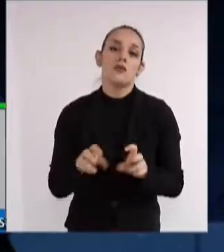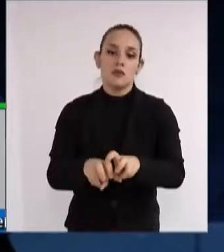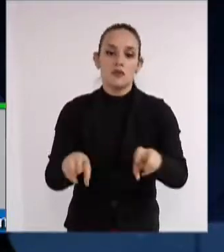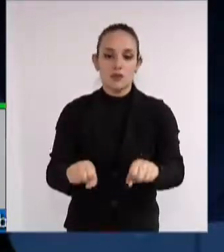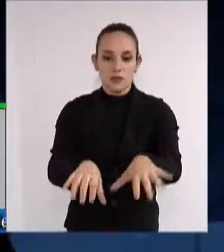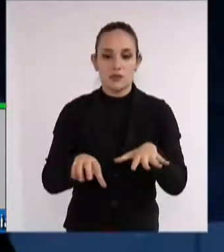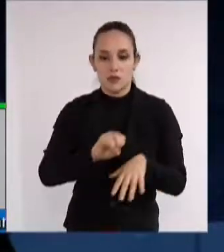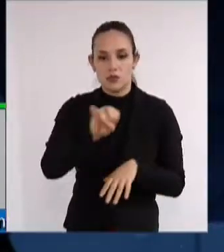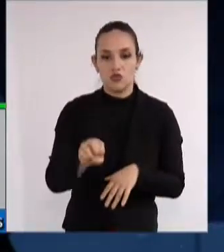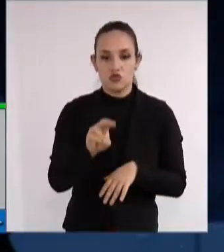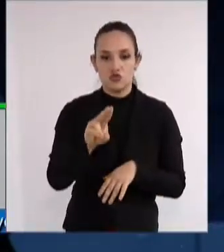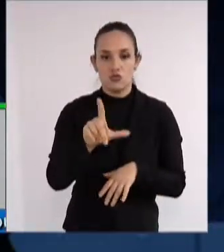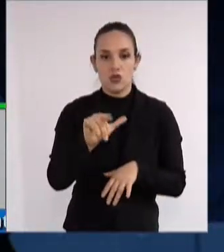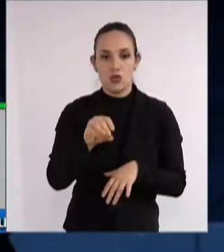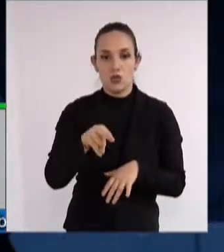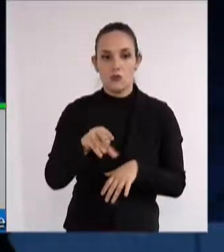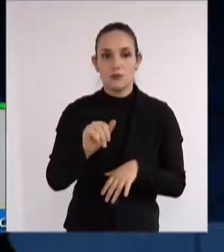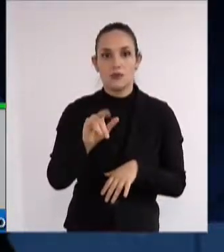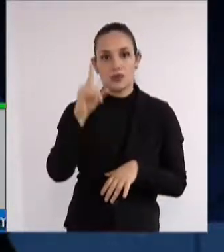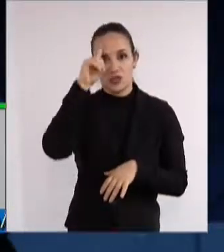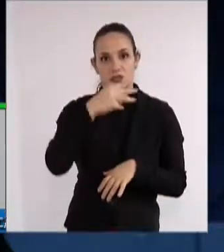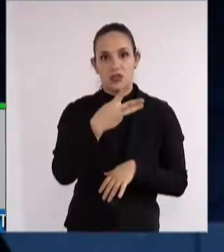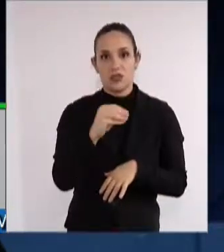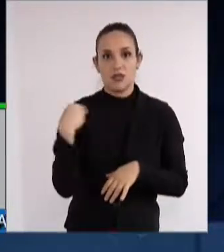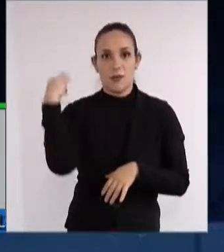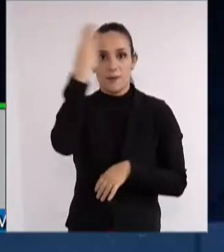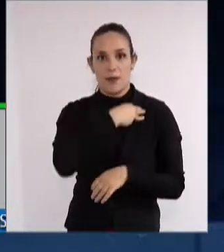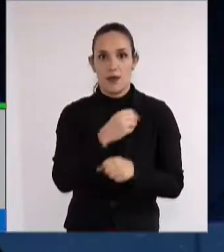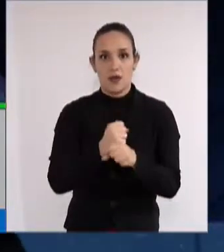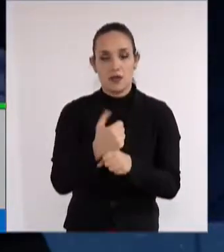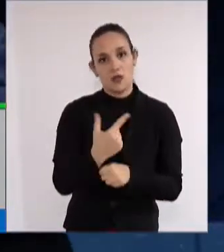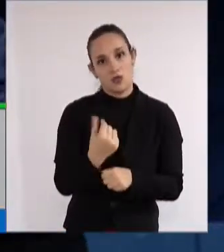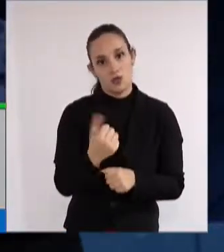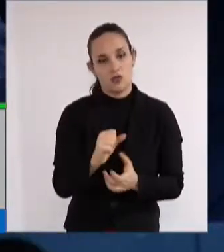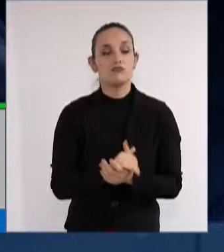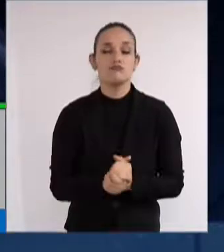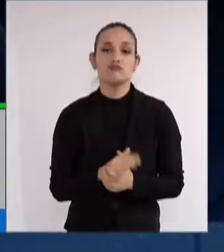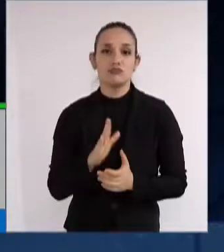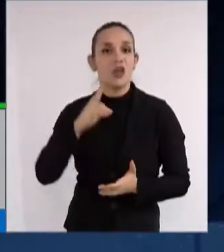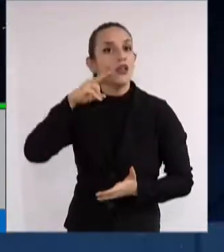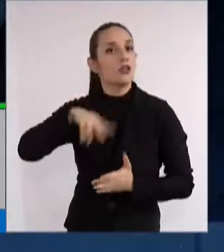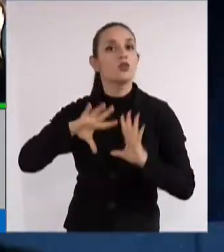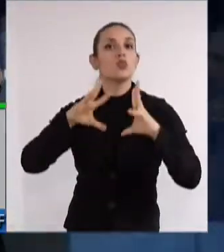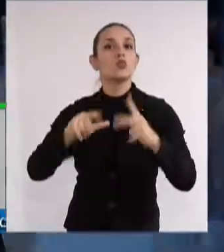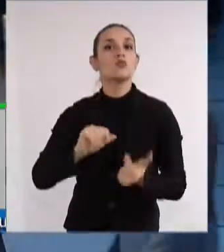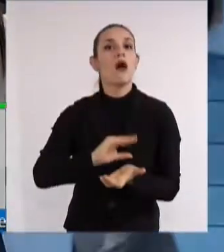Júlio Maia, 30 de maio do ano de 2018. Foi lida a ata, senhor presidente.